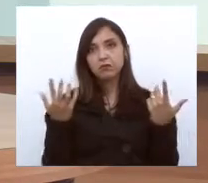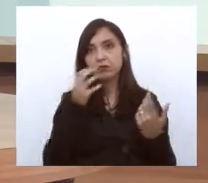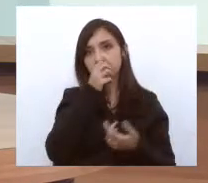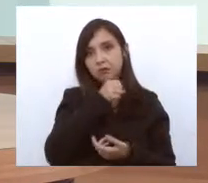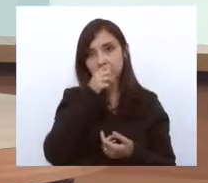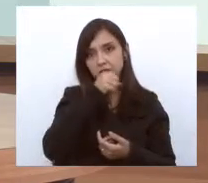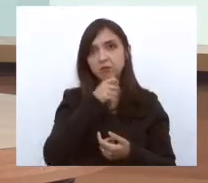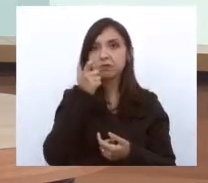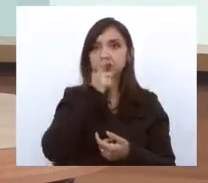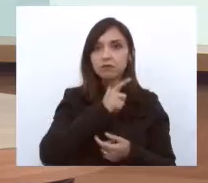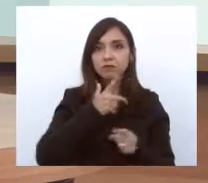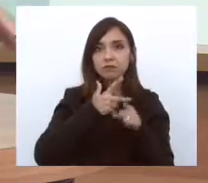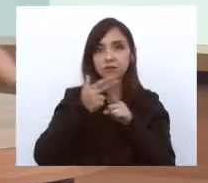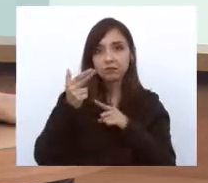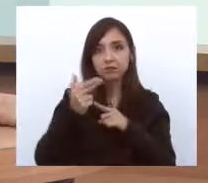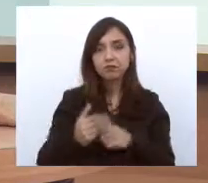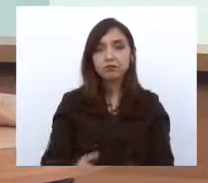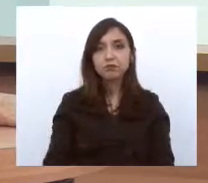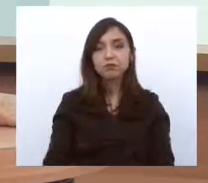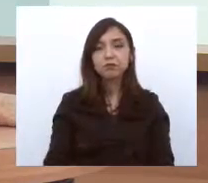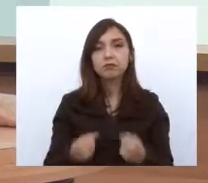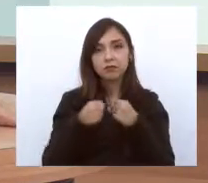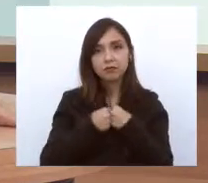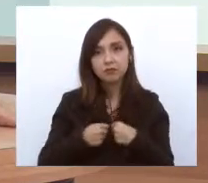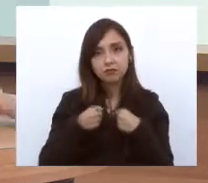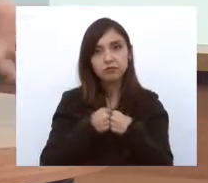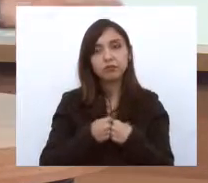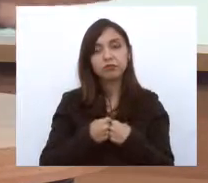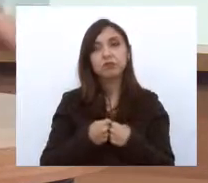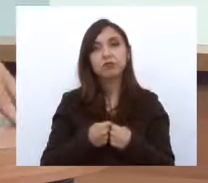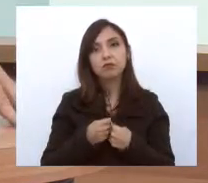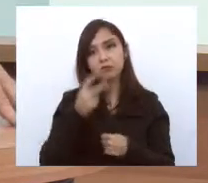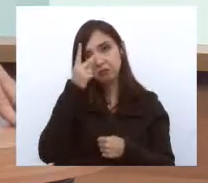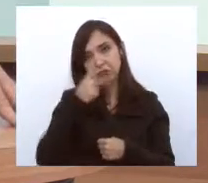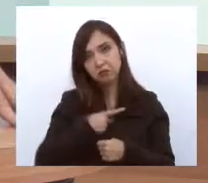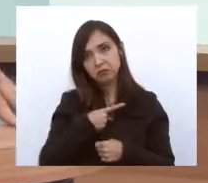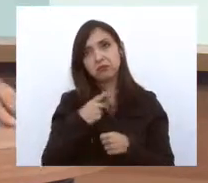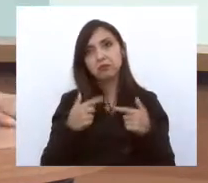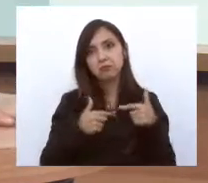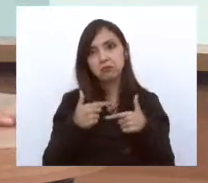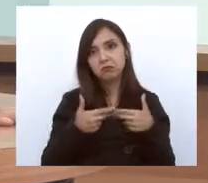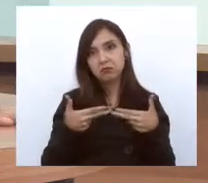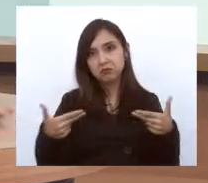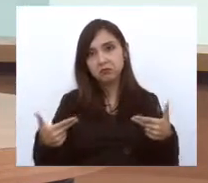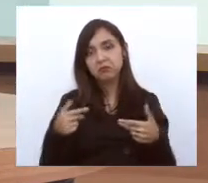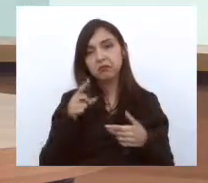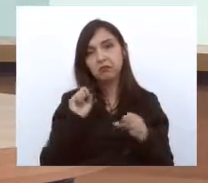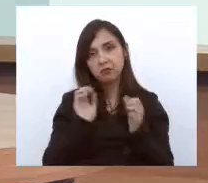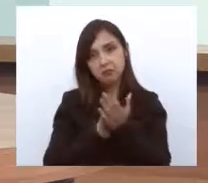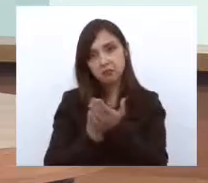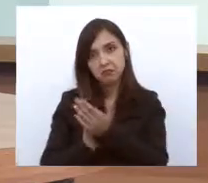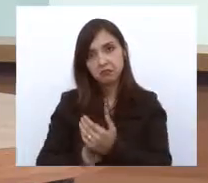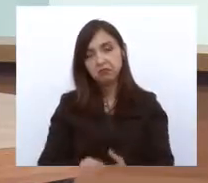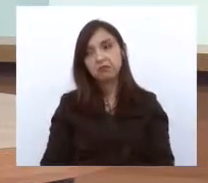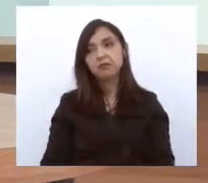que consiga essa vitória, que lutam com os próprios recursos deles. Parabéns ao esse time do